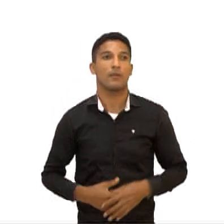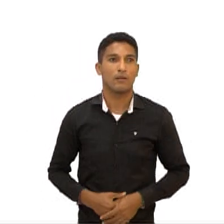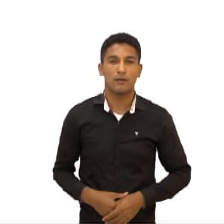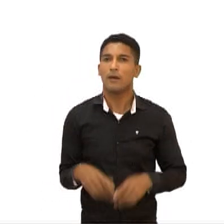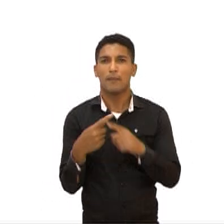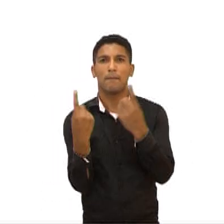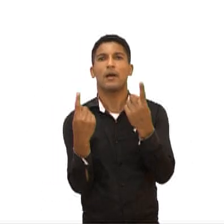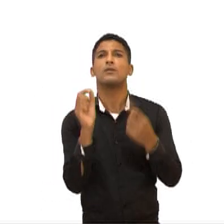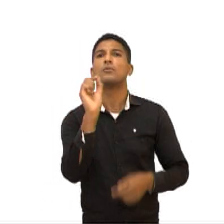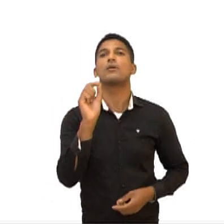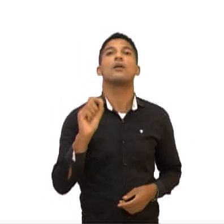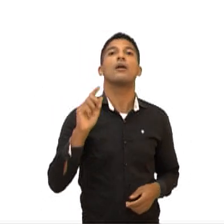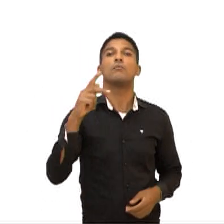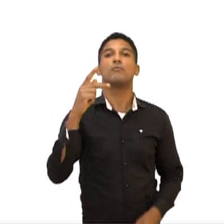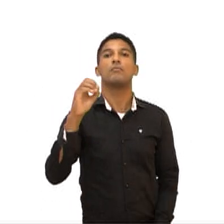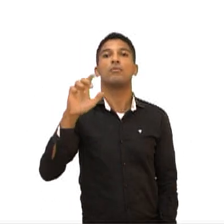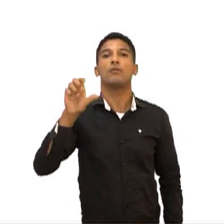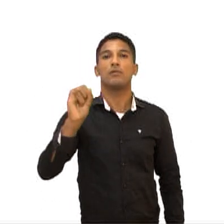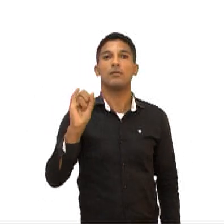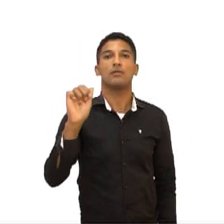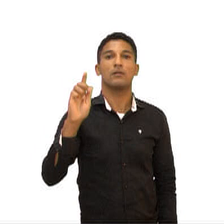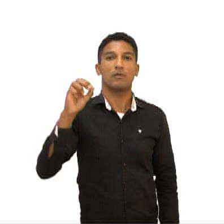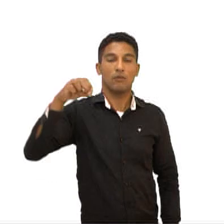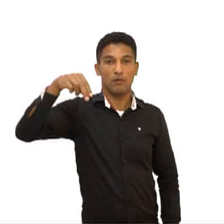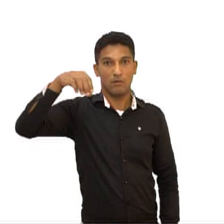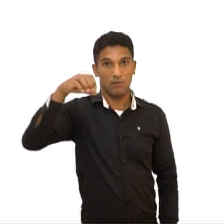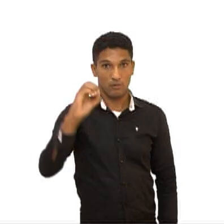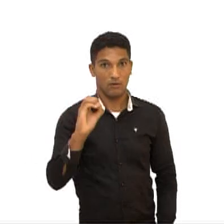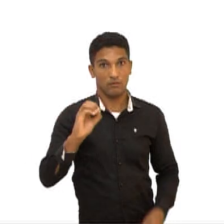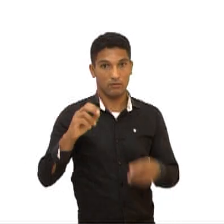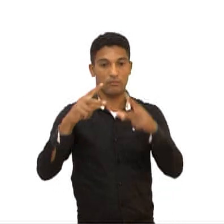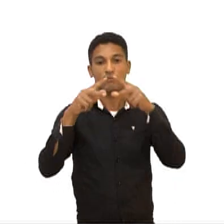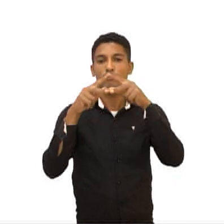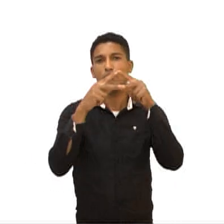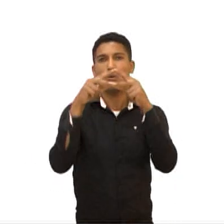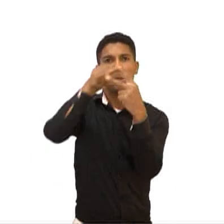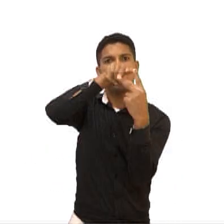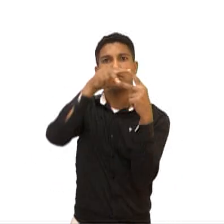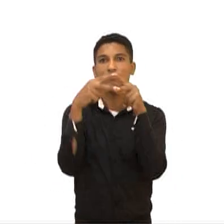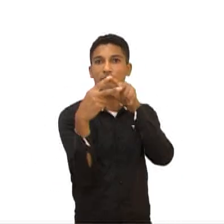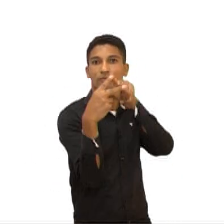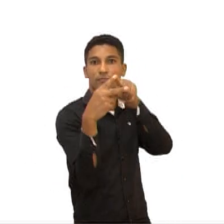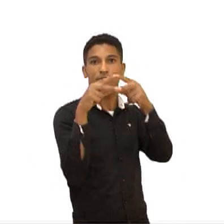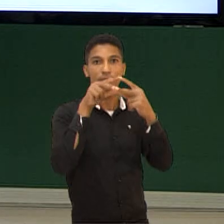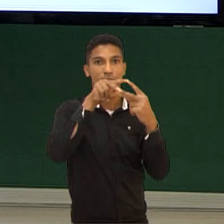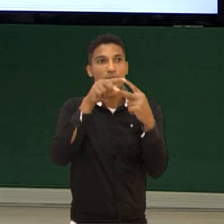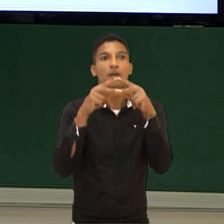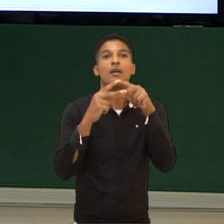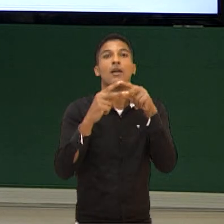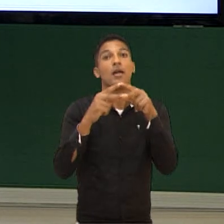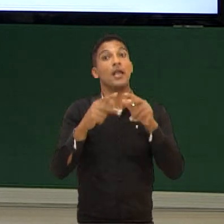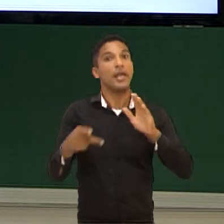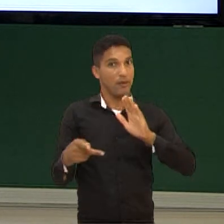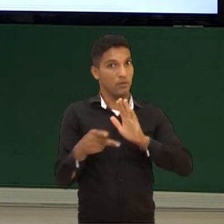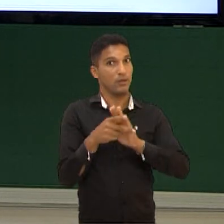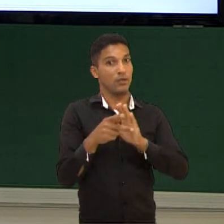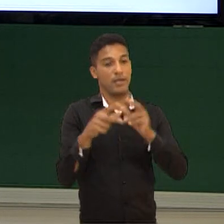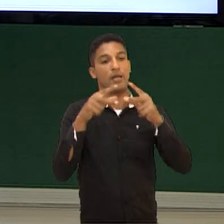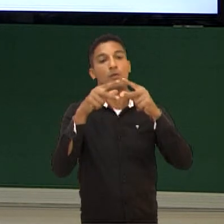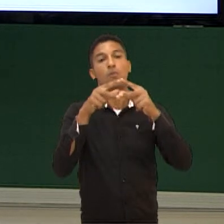reta que se unem em seus extremos. Um polígono também é uma figura